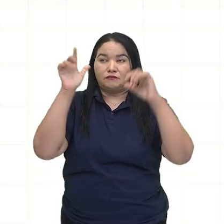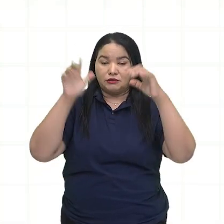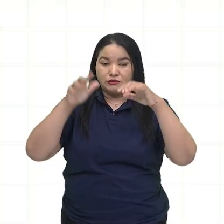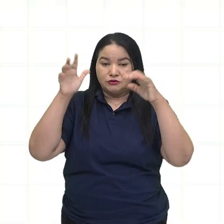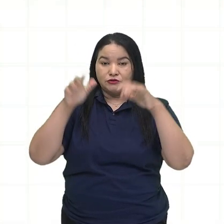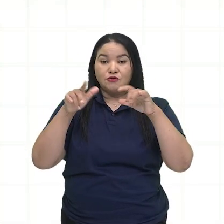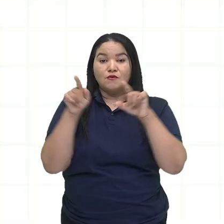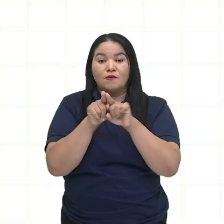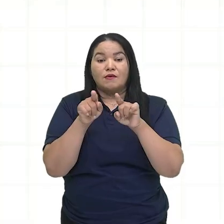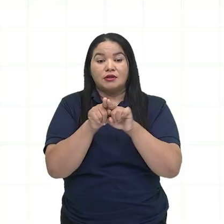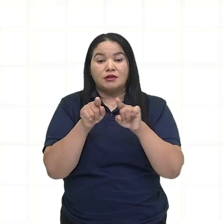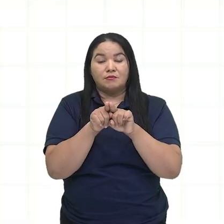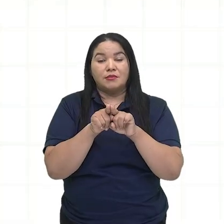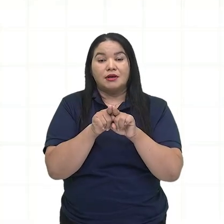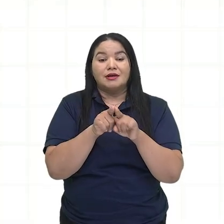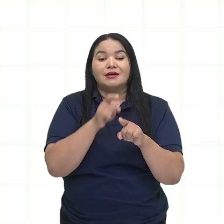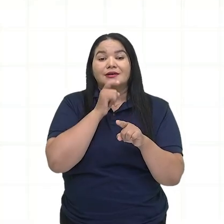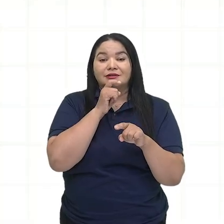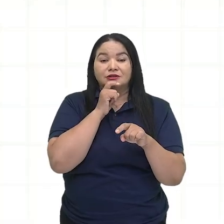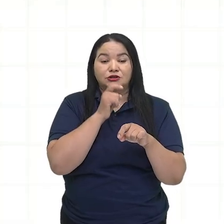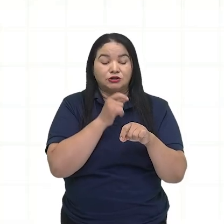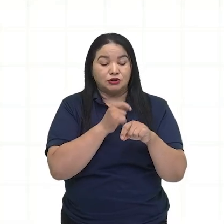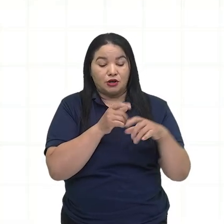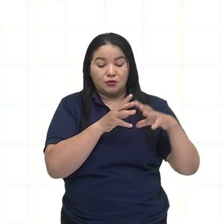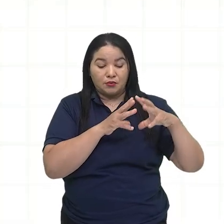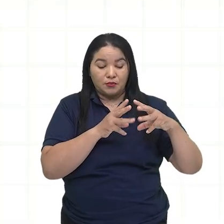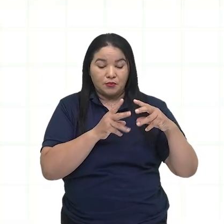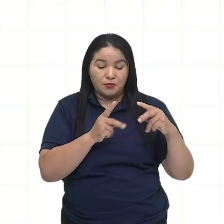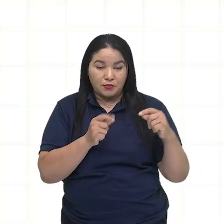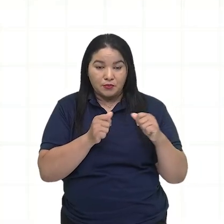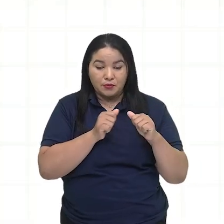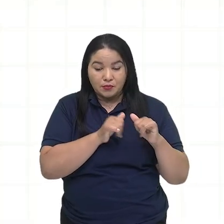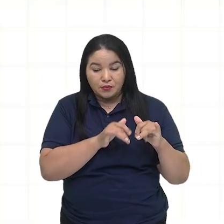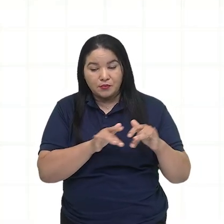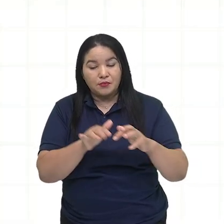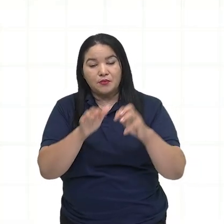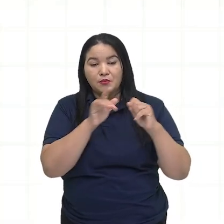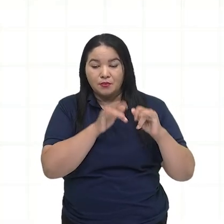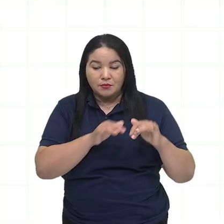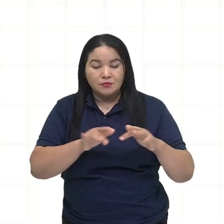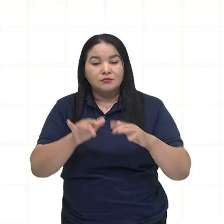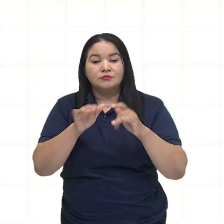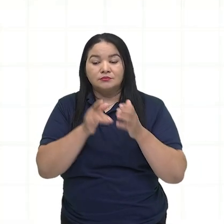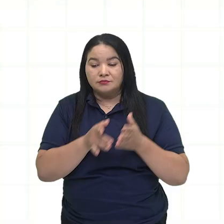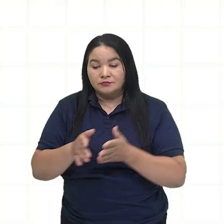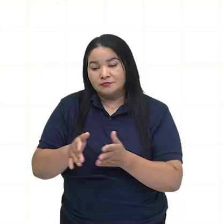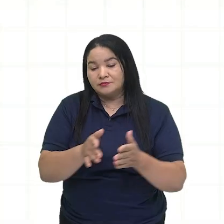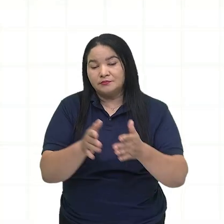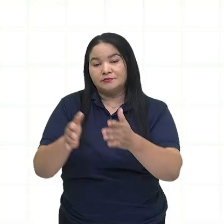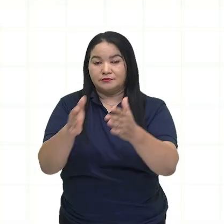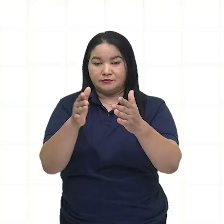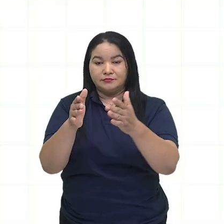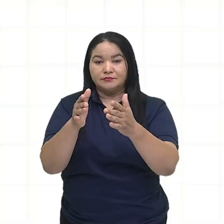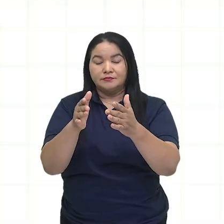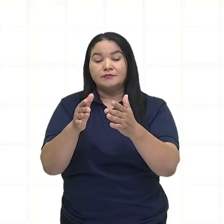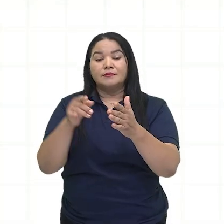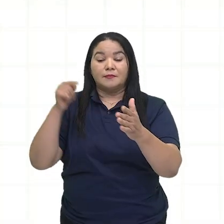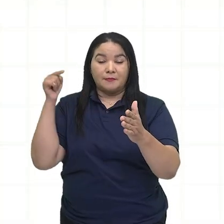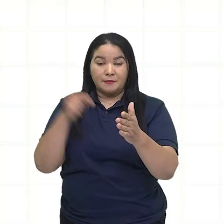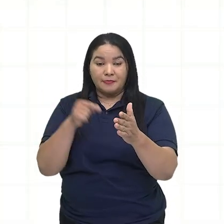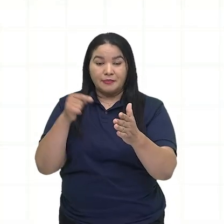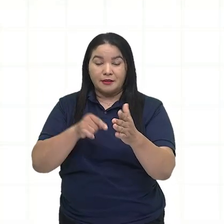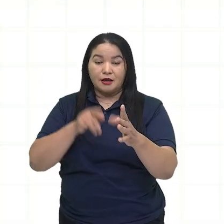pelo degelo também das cordilheiras, certo? Então, por isso que a